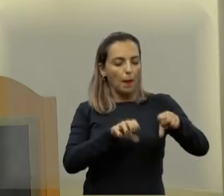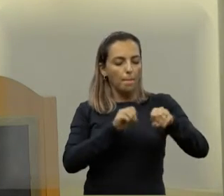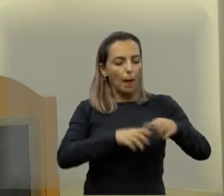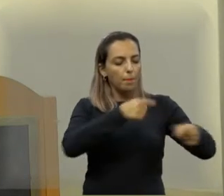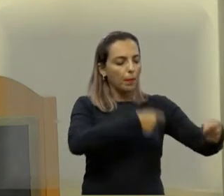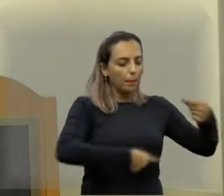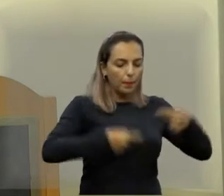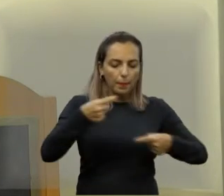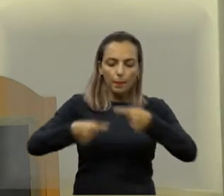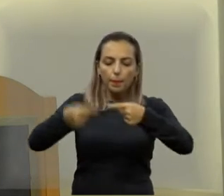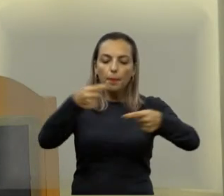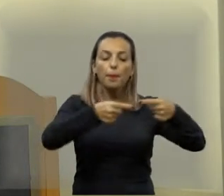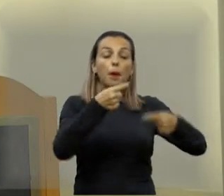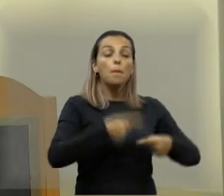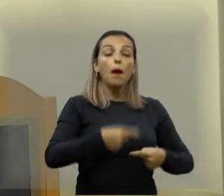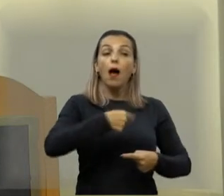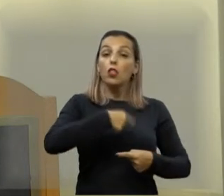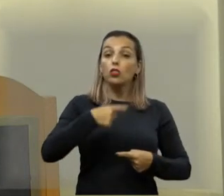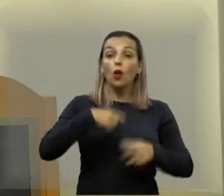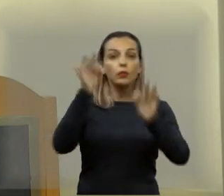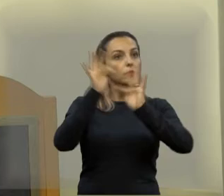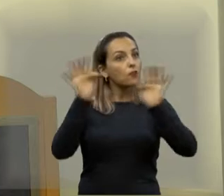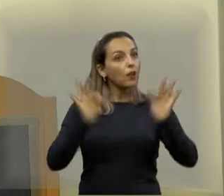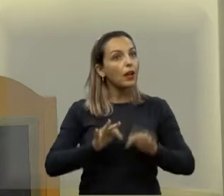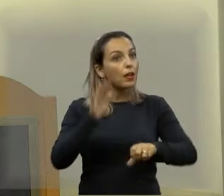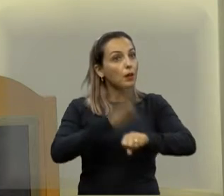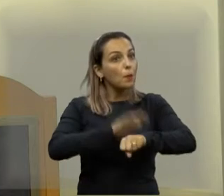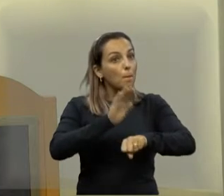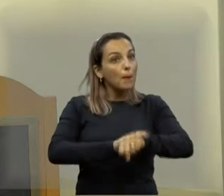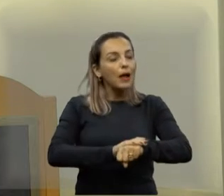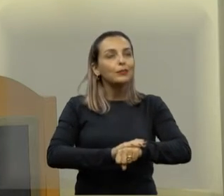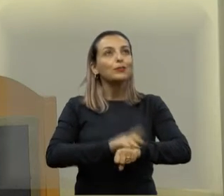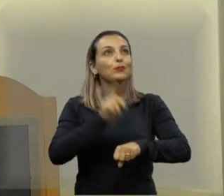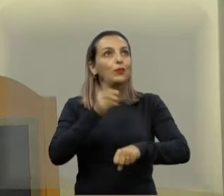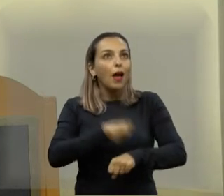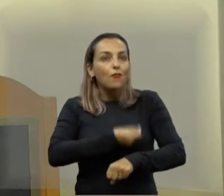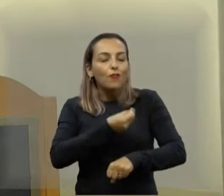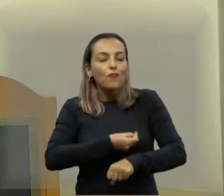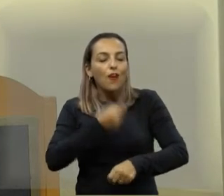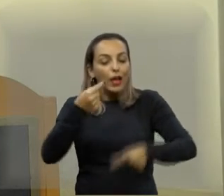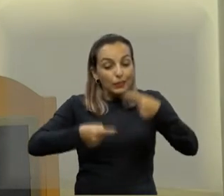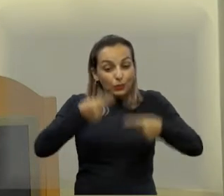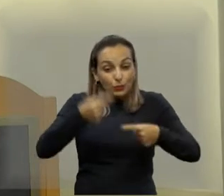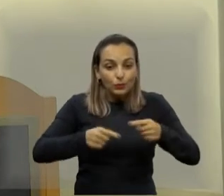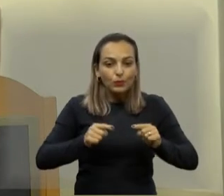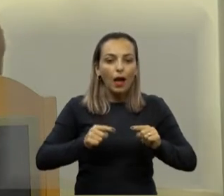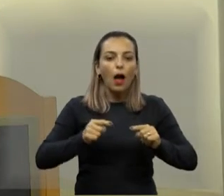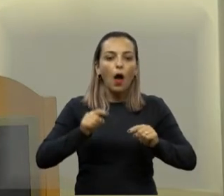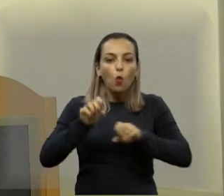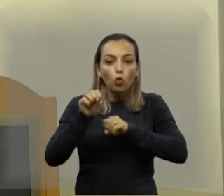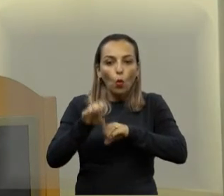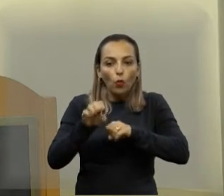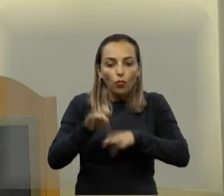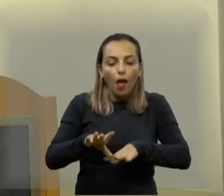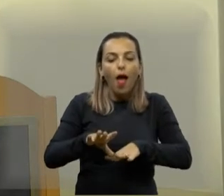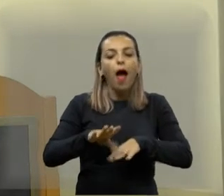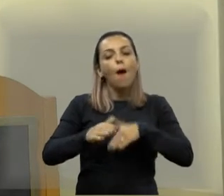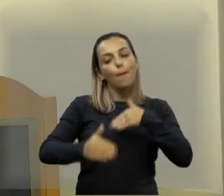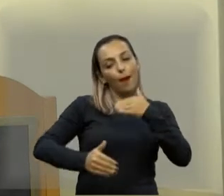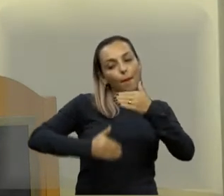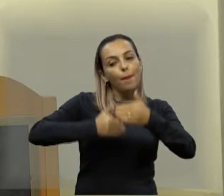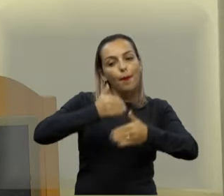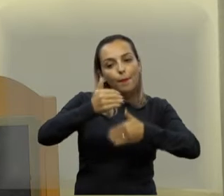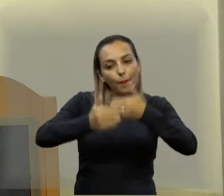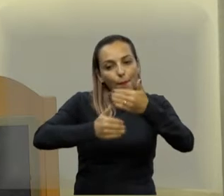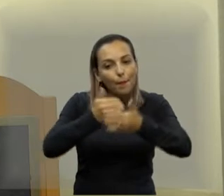que foi tão feliz que a gente né No momento que a gente vive discutir educação nessa pros premia que a gente estamos caminhando